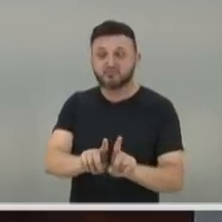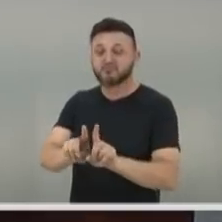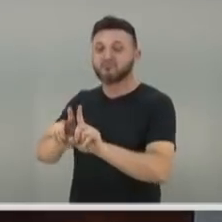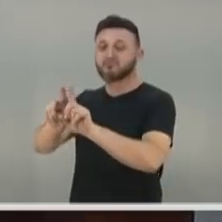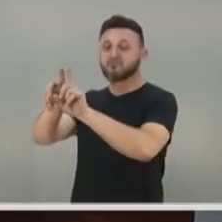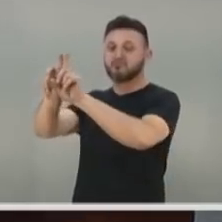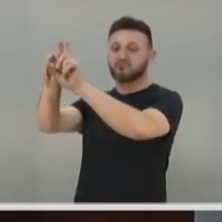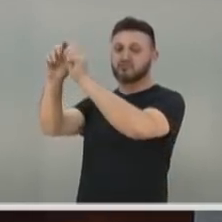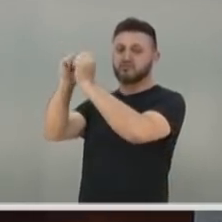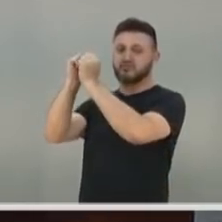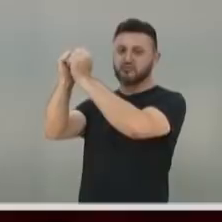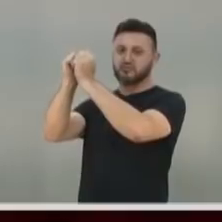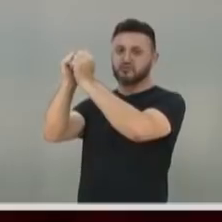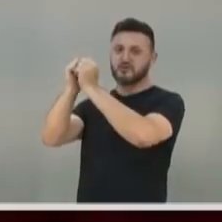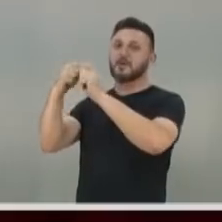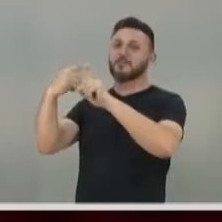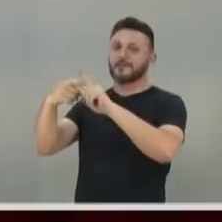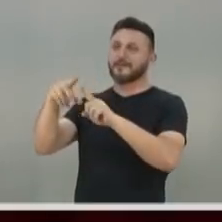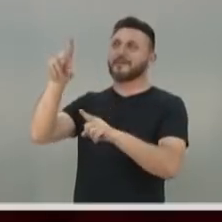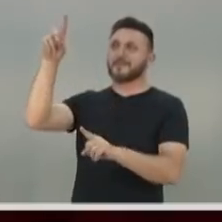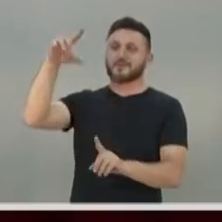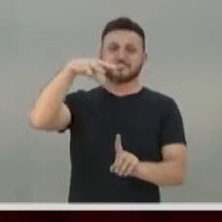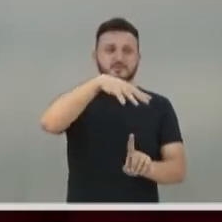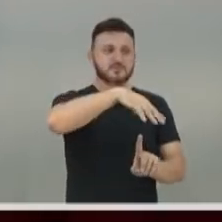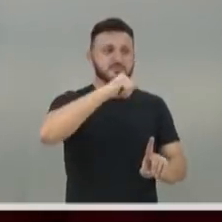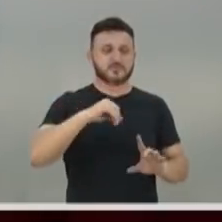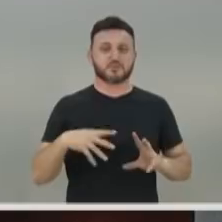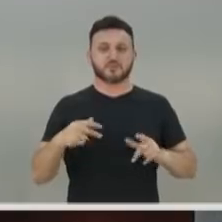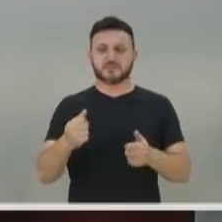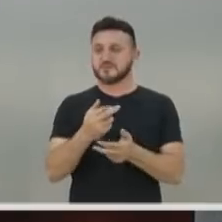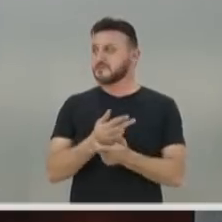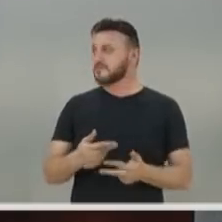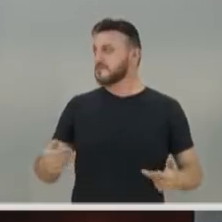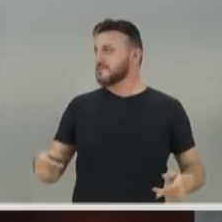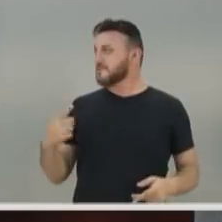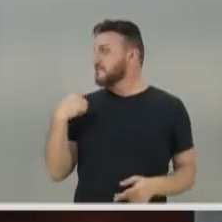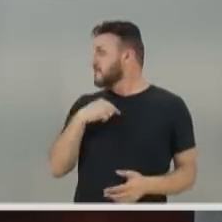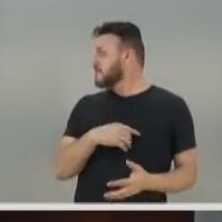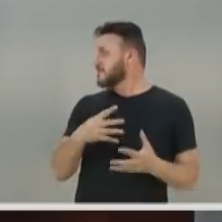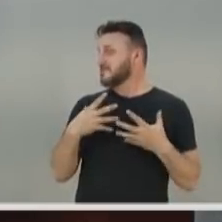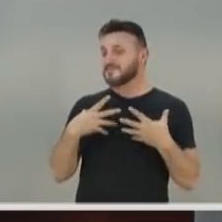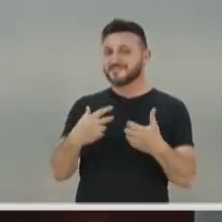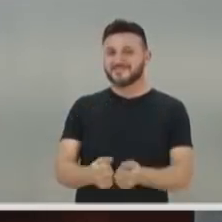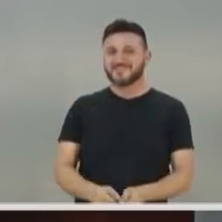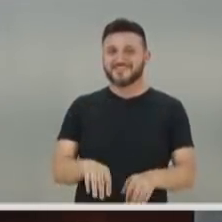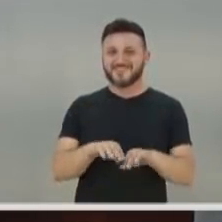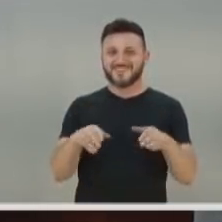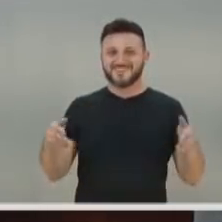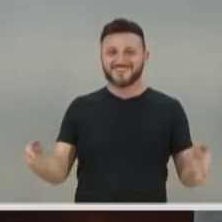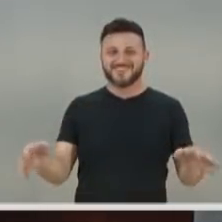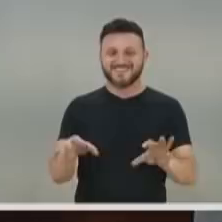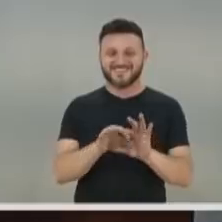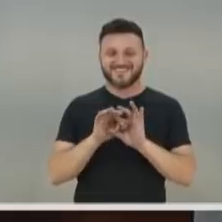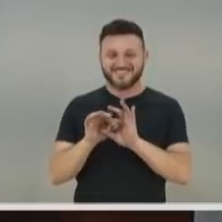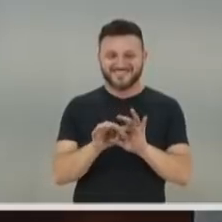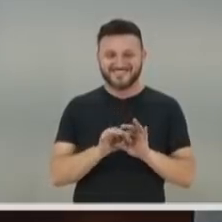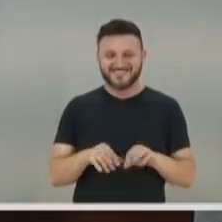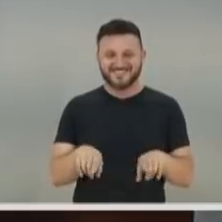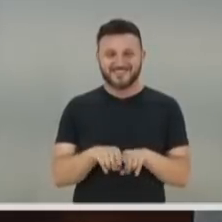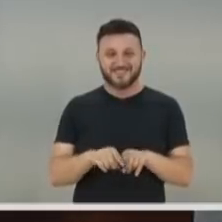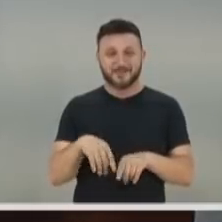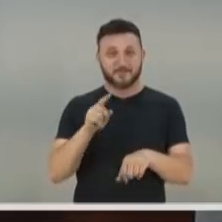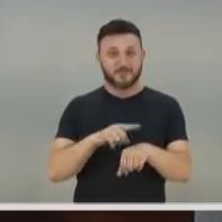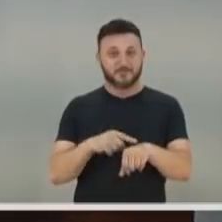O Senhor, Ele pode todas as coisas. Vamos receber a Arca da Aliança, esse momento bonito